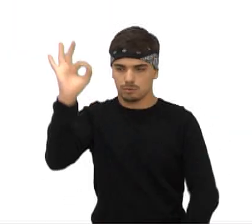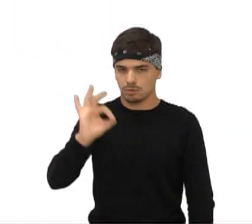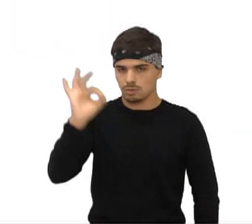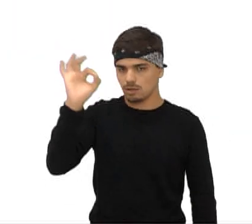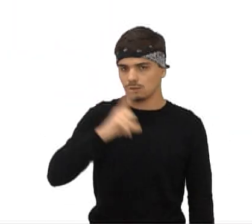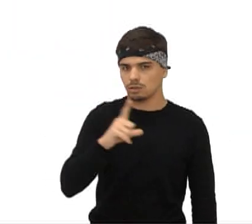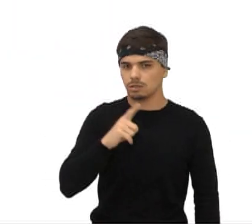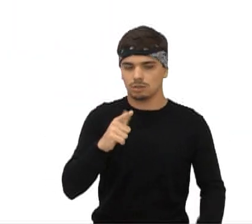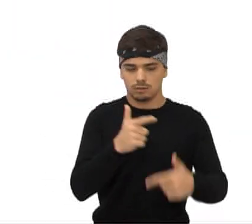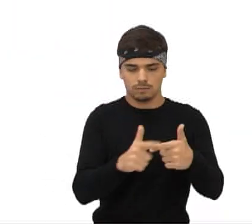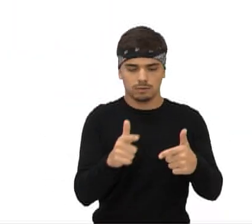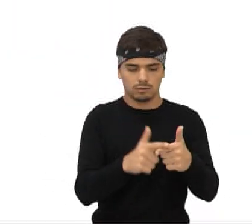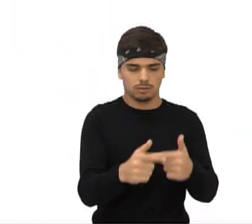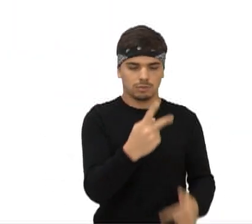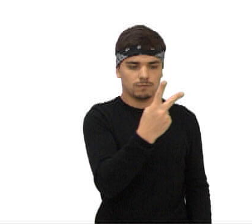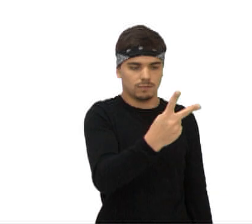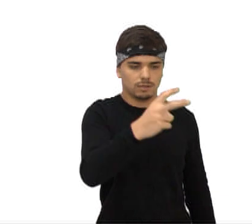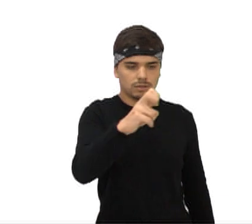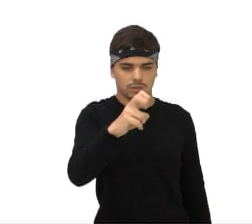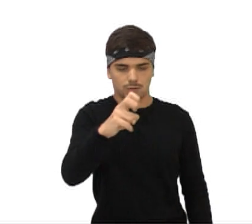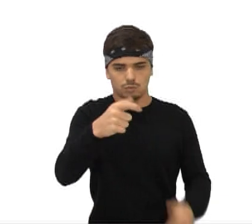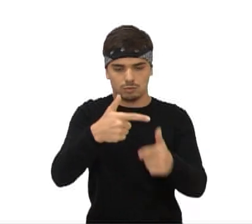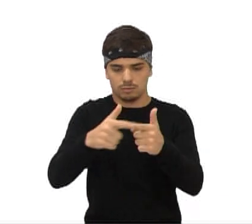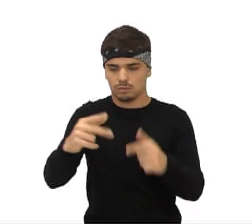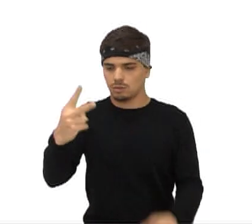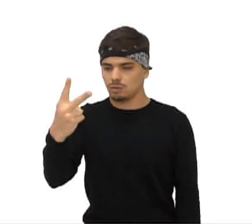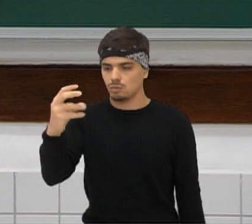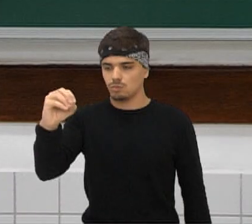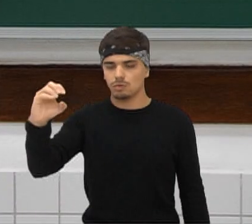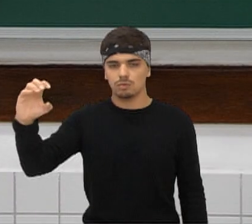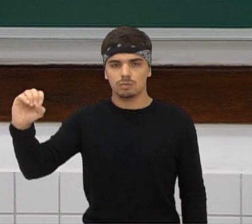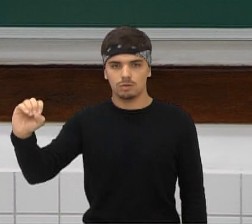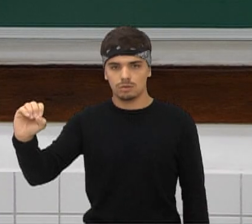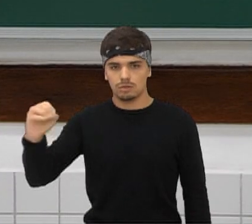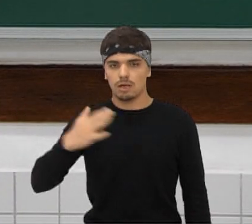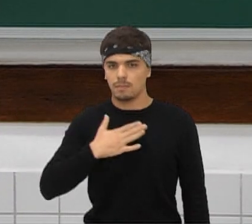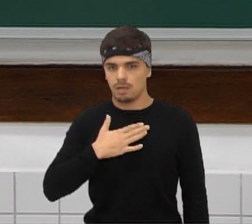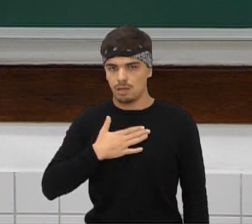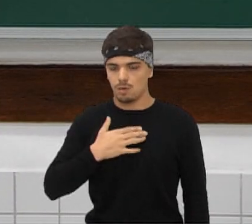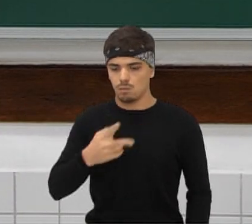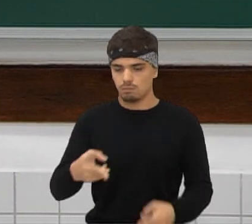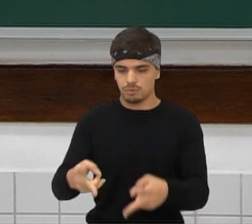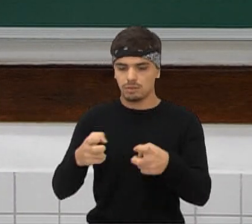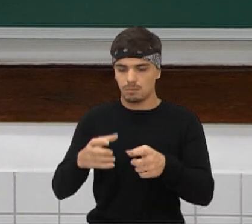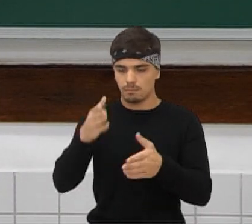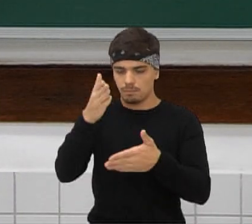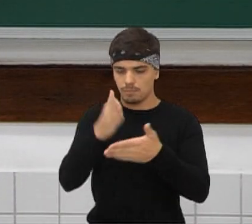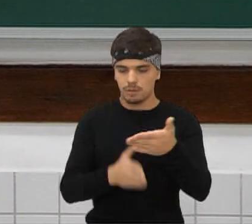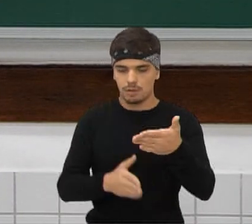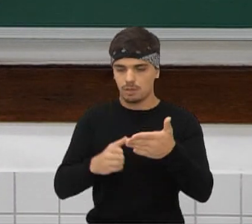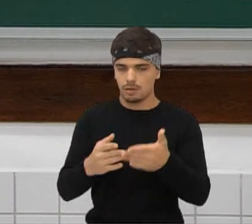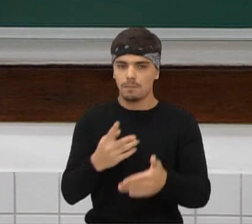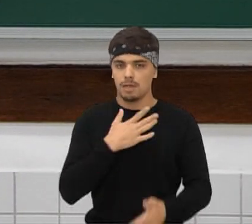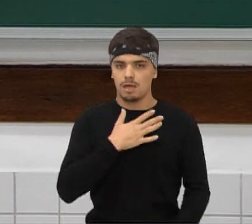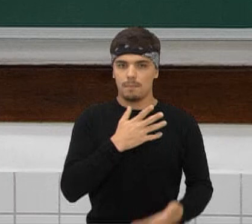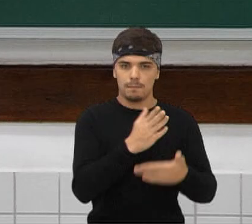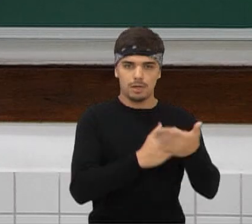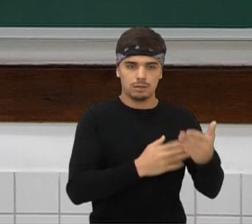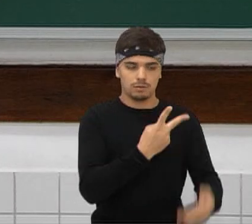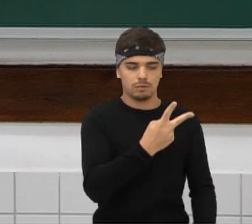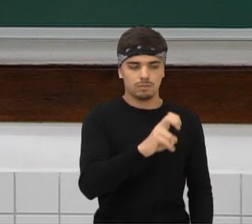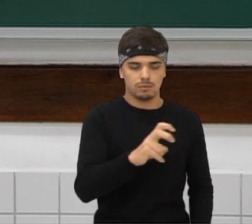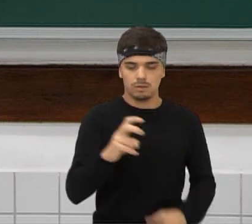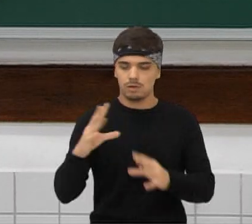o 25 por 200, que é a minha parte pelo todo. A minha parte é o 25, o